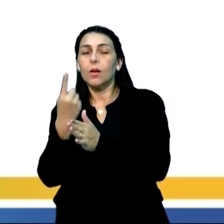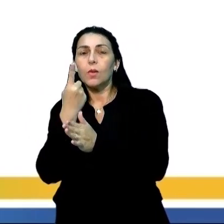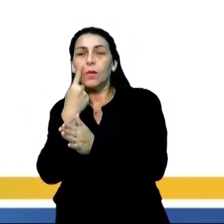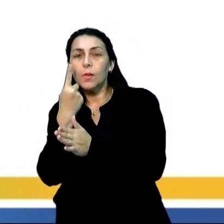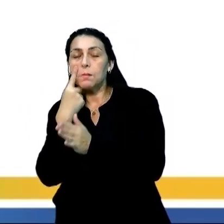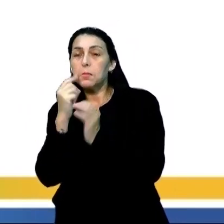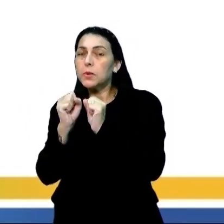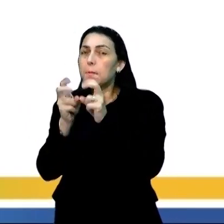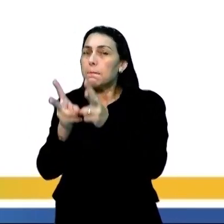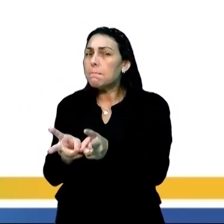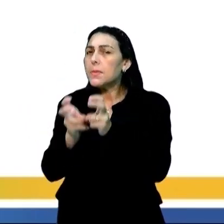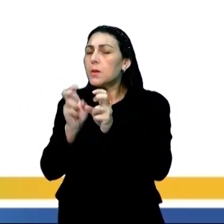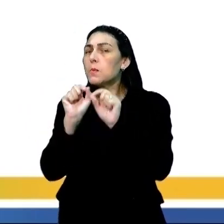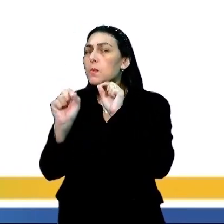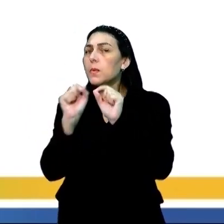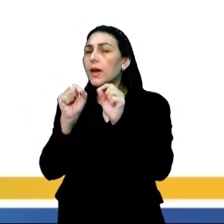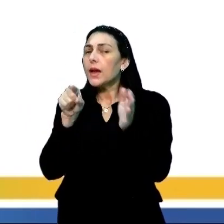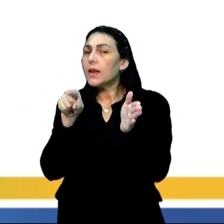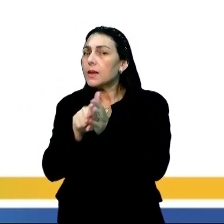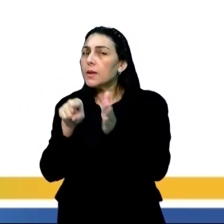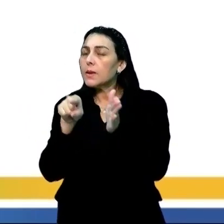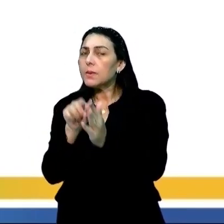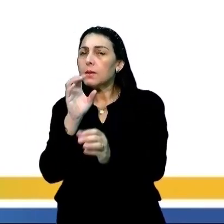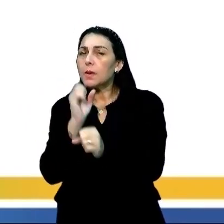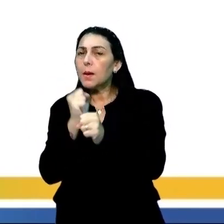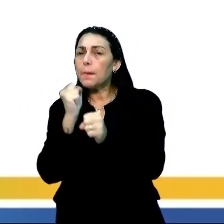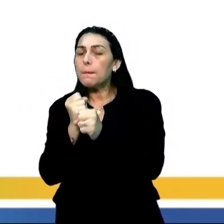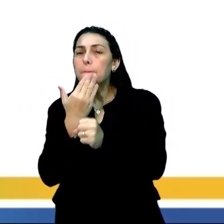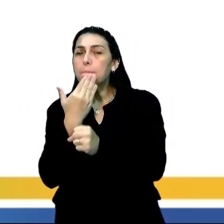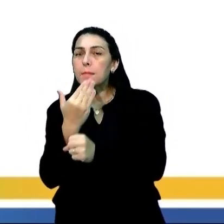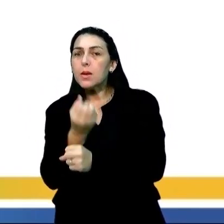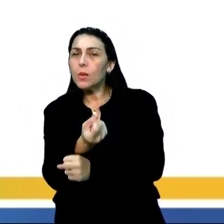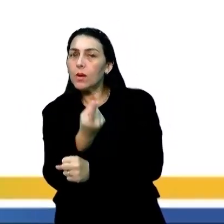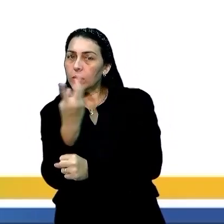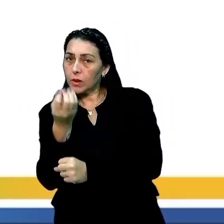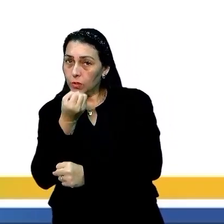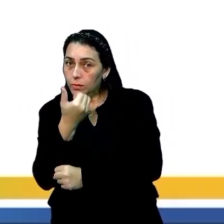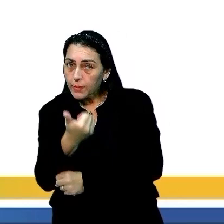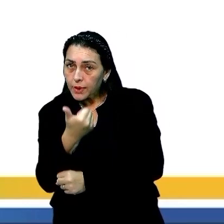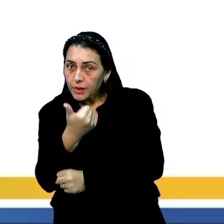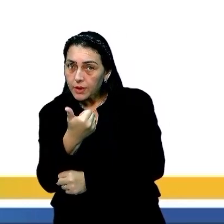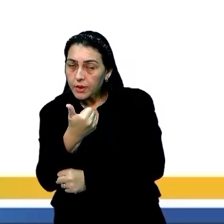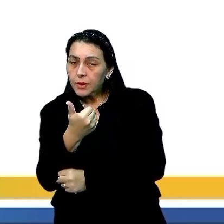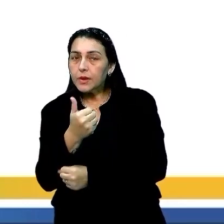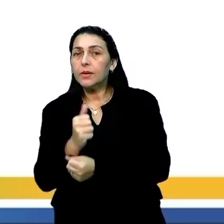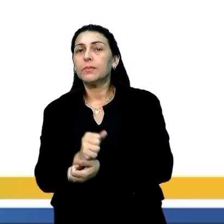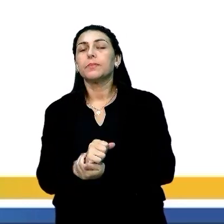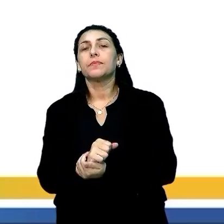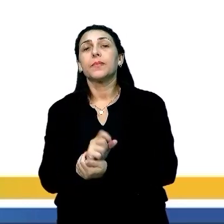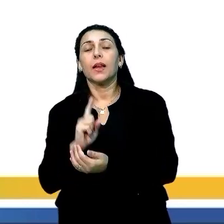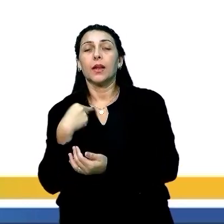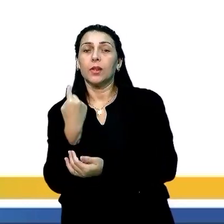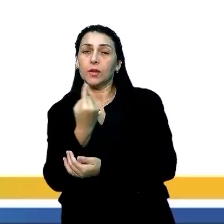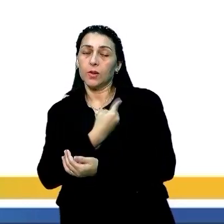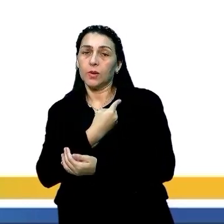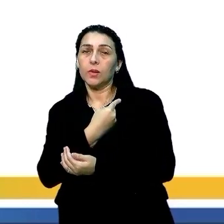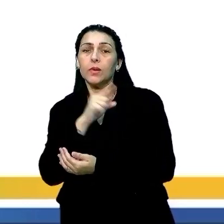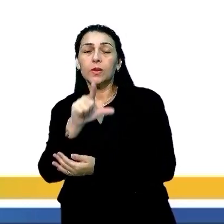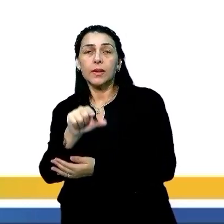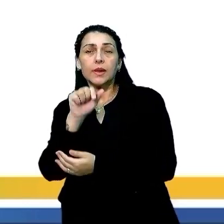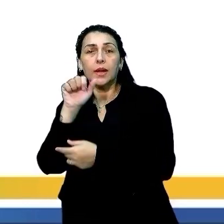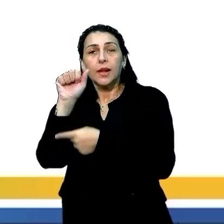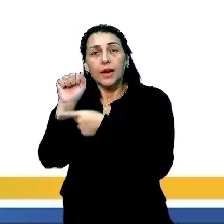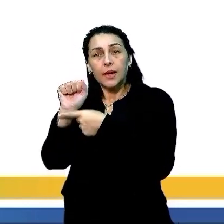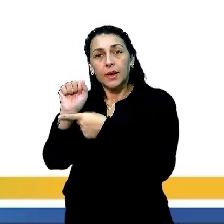nós podemos observar que as questões vai estar pedindo uma quantidade. Tudo bem? Com isso, a nossa alternativa é a